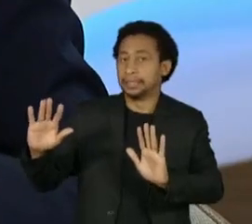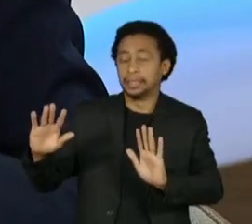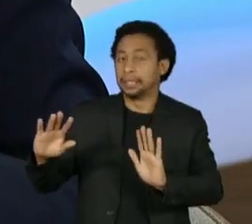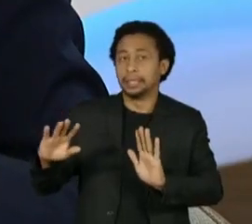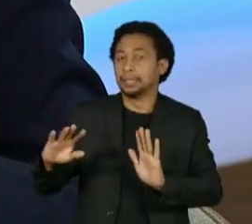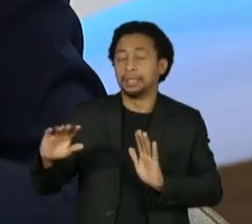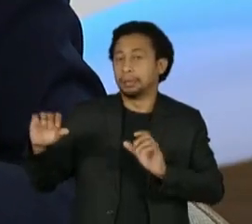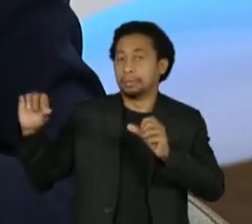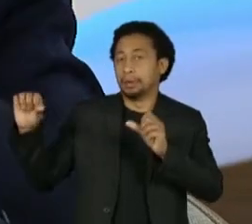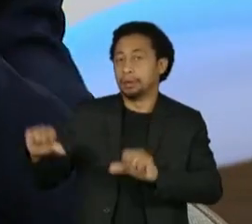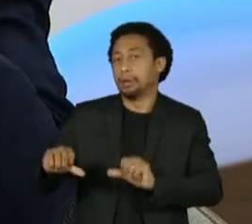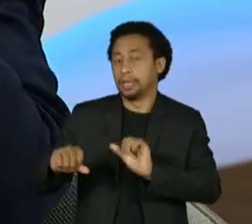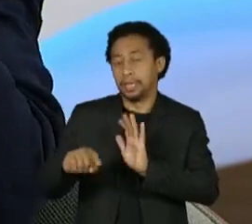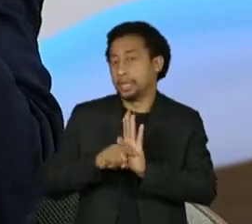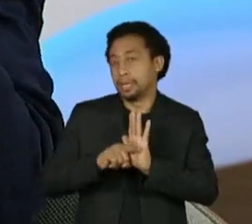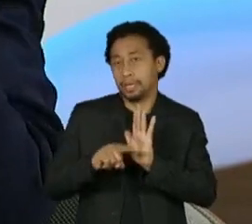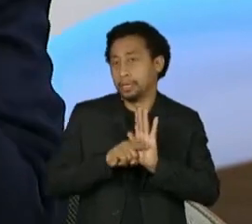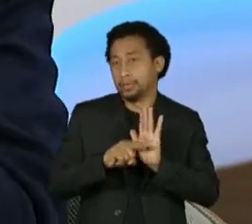uma questão clássica